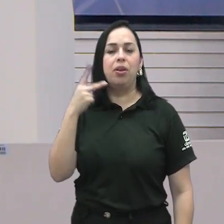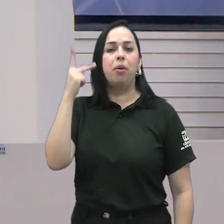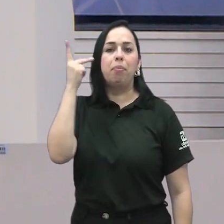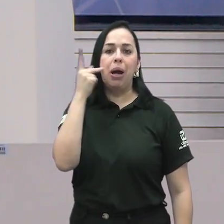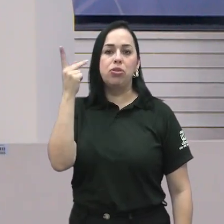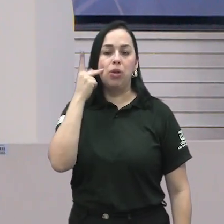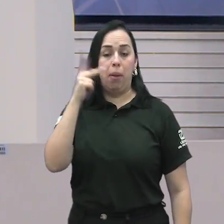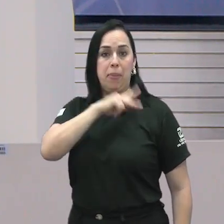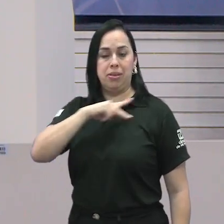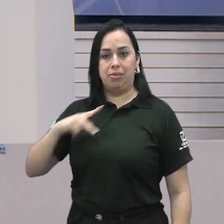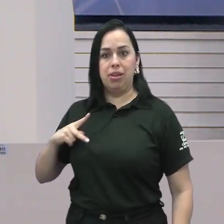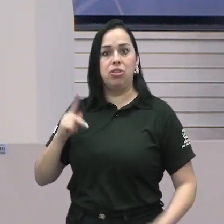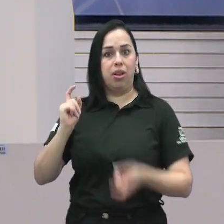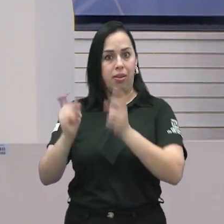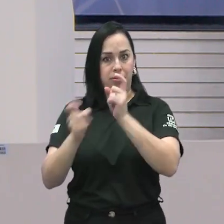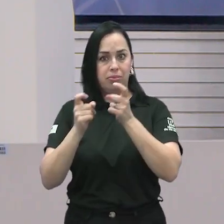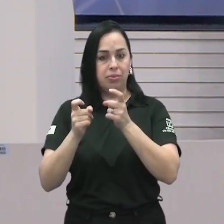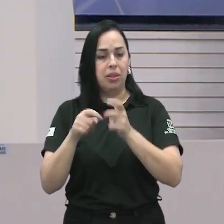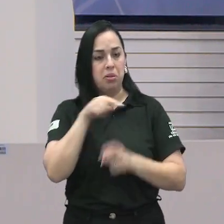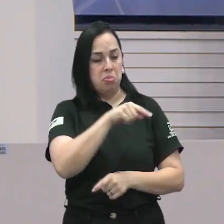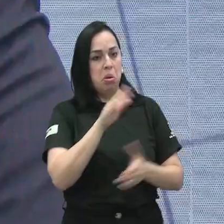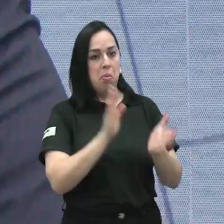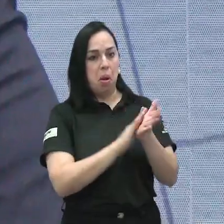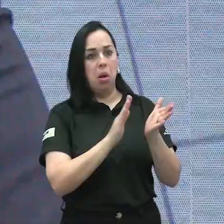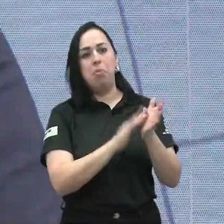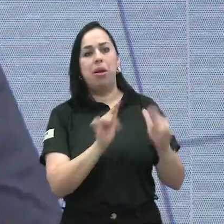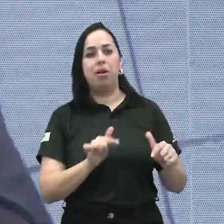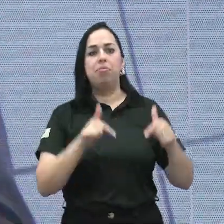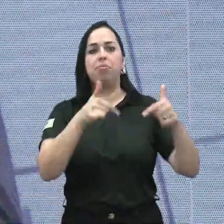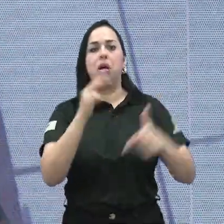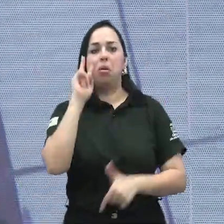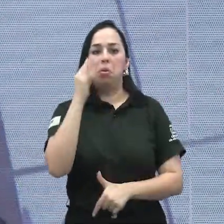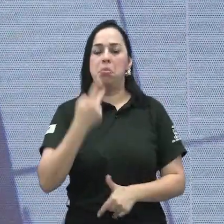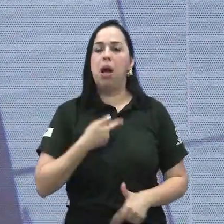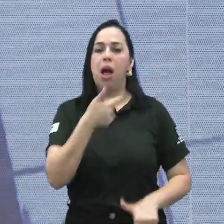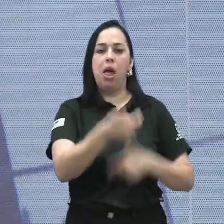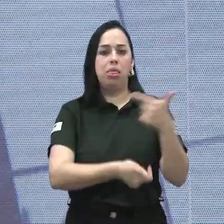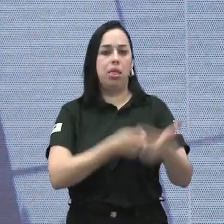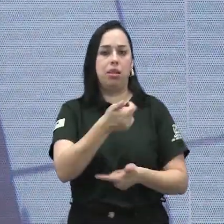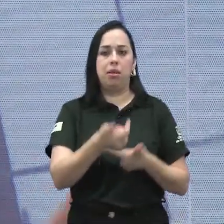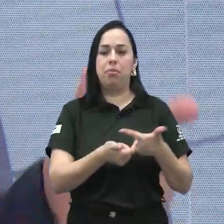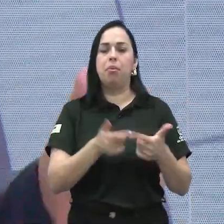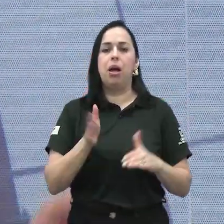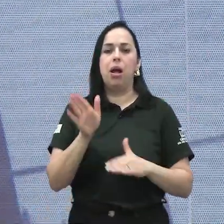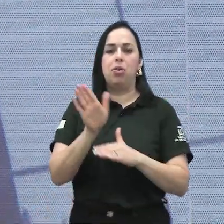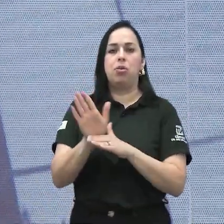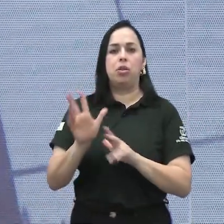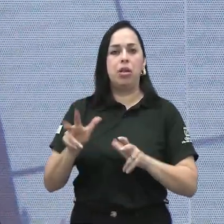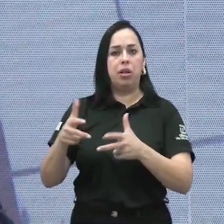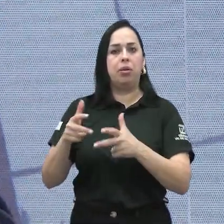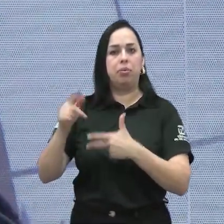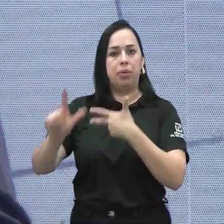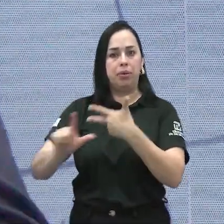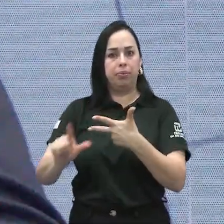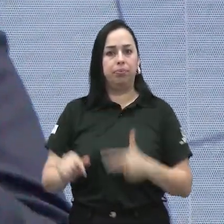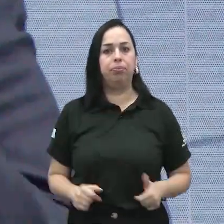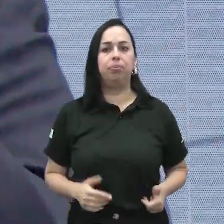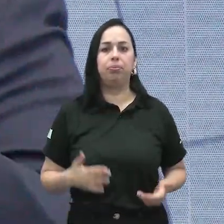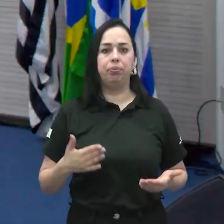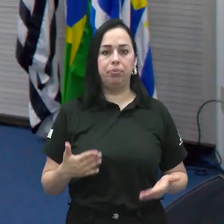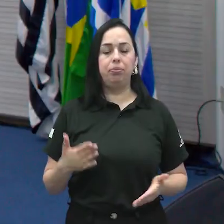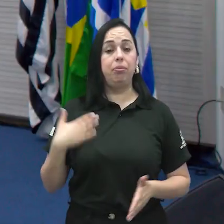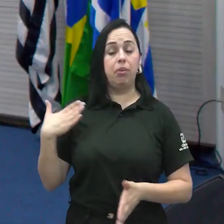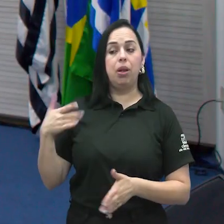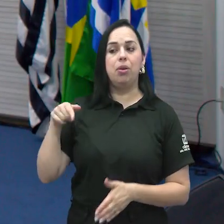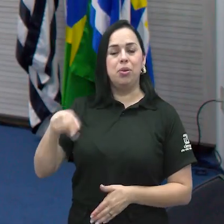presidiu a cerimônia, a homenagem reconhece o esforço e o trabalho dos servidores fundamentais para o bom funcionamento do